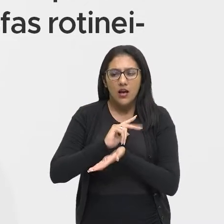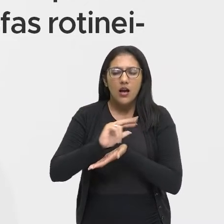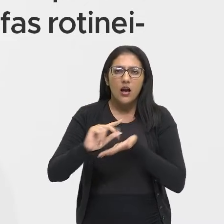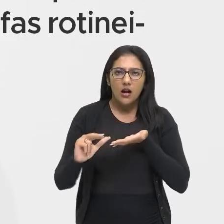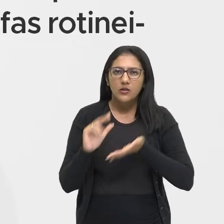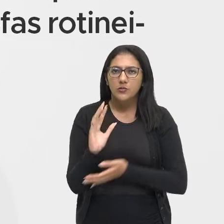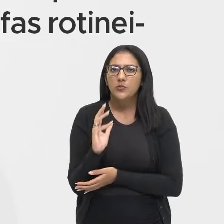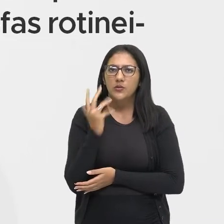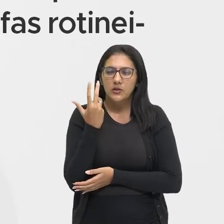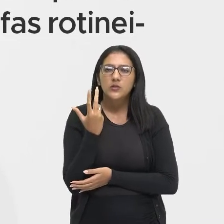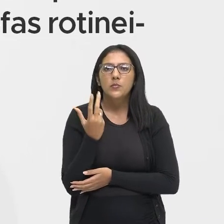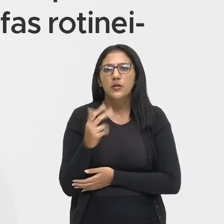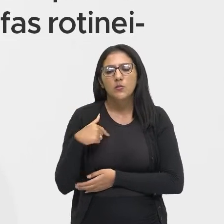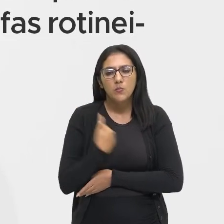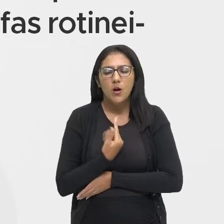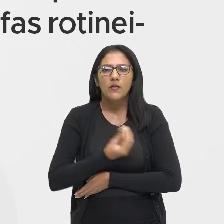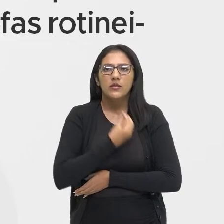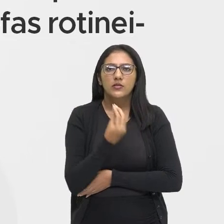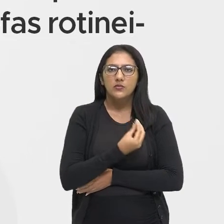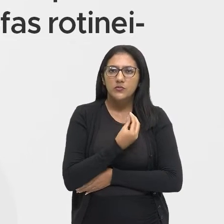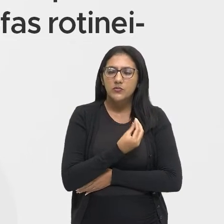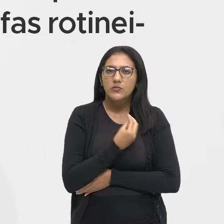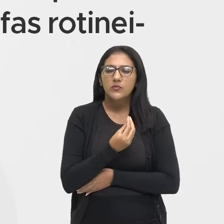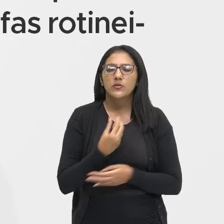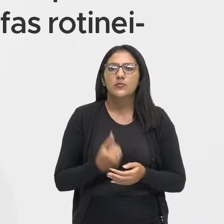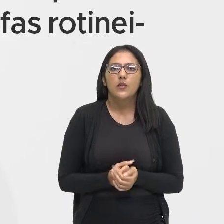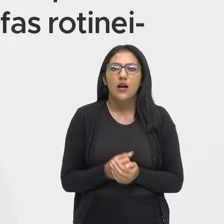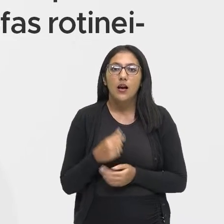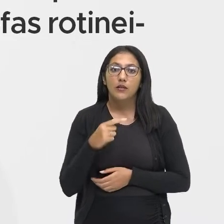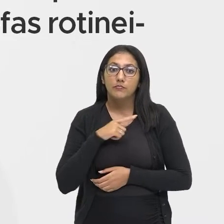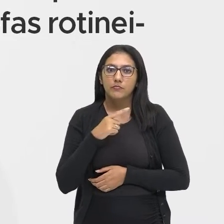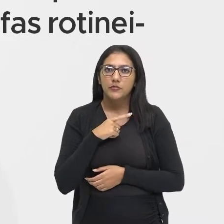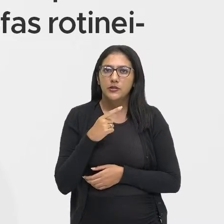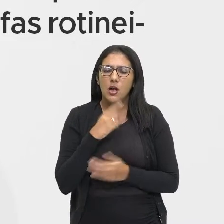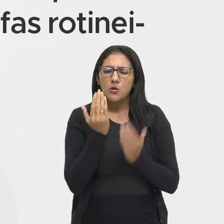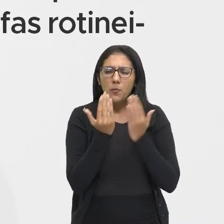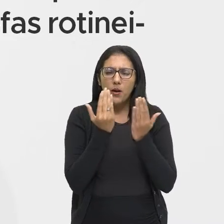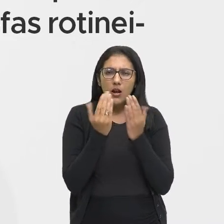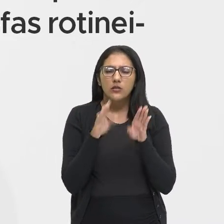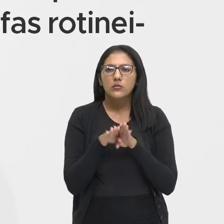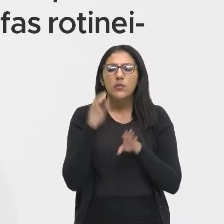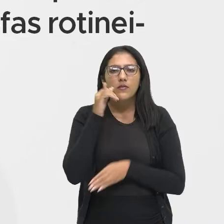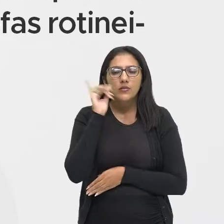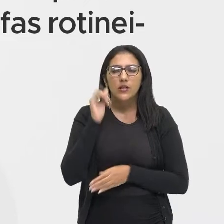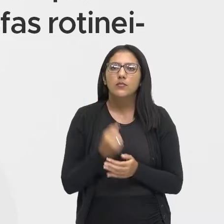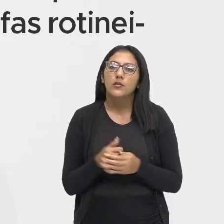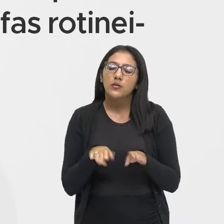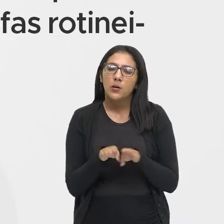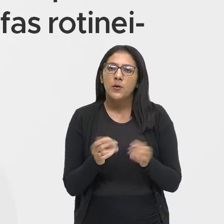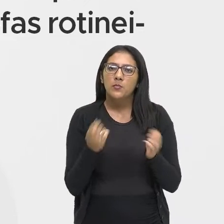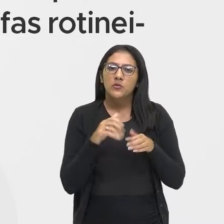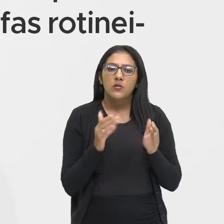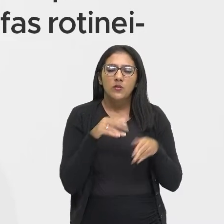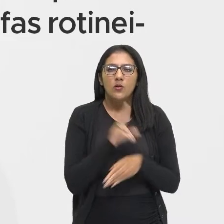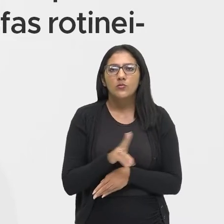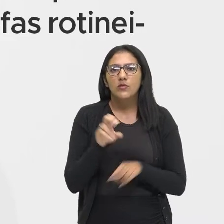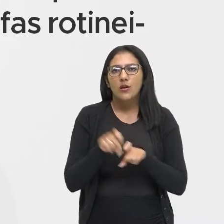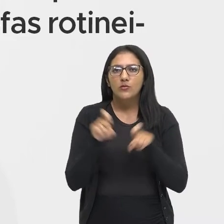tarefas rotineiras para garantir que o sistema esteja funcionando da maneira ideal e evitar